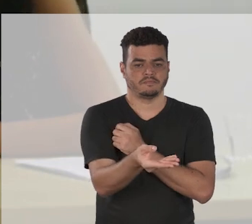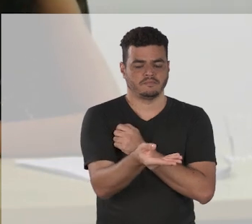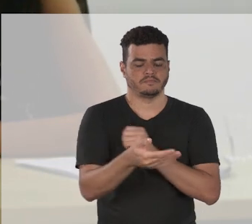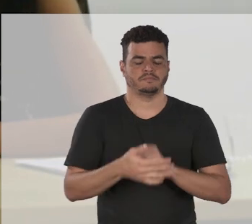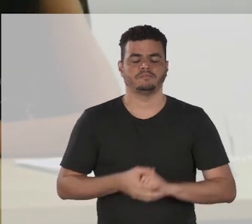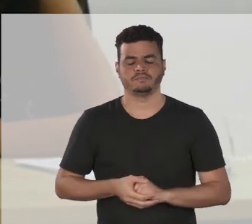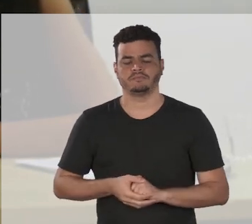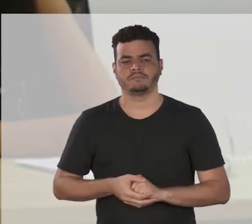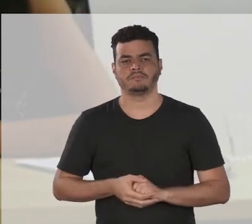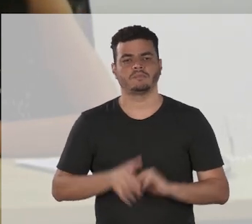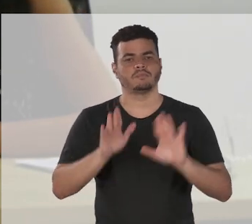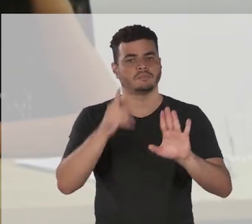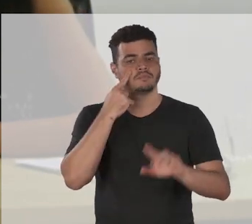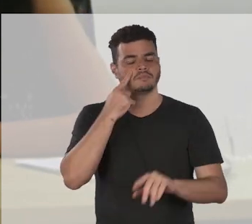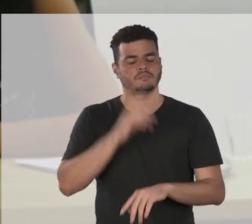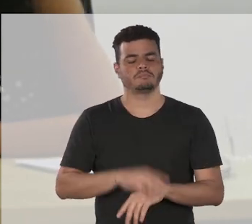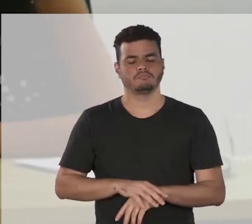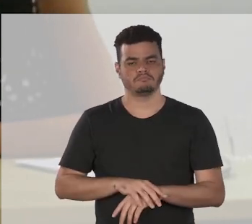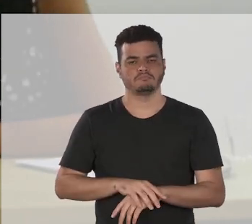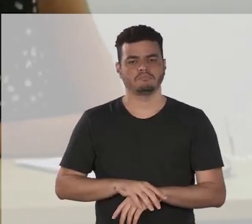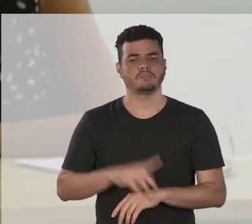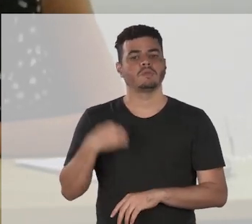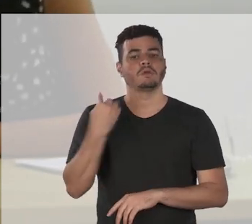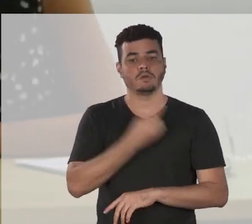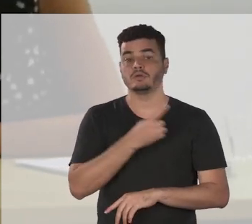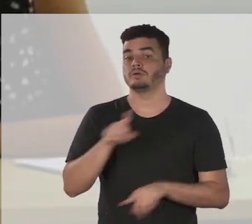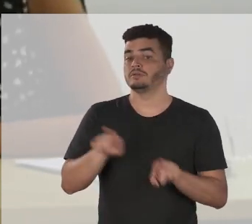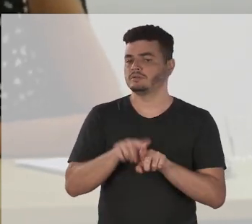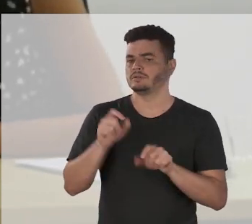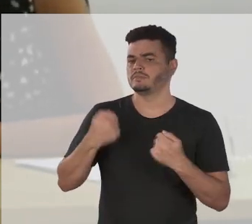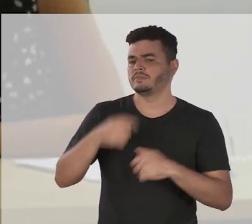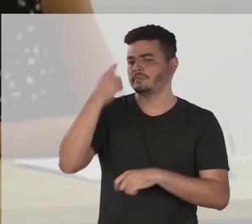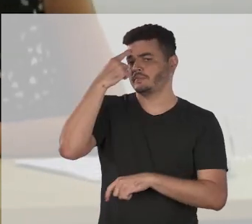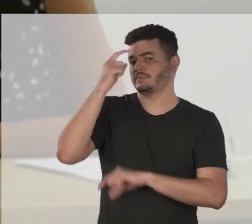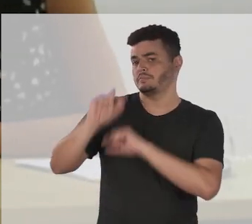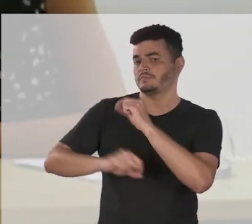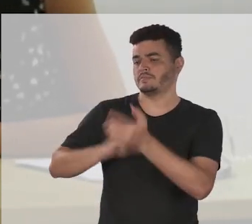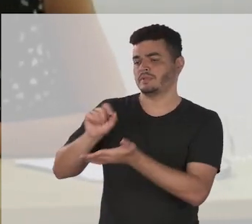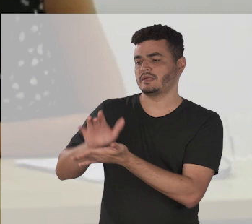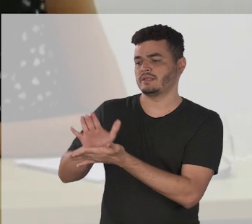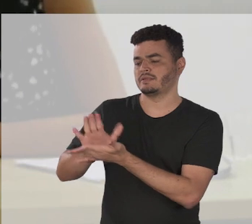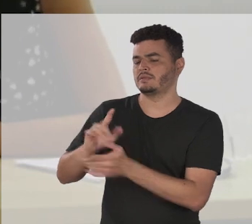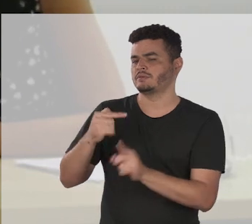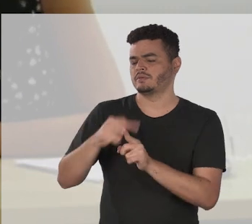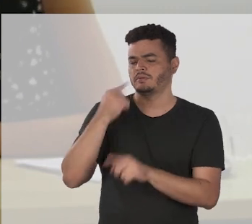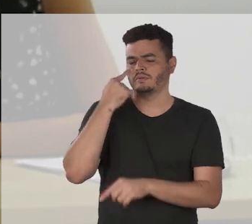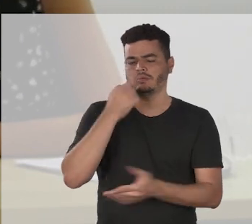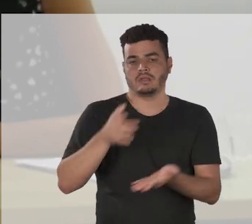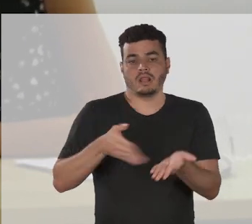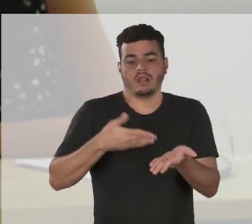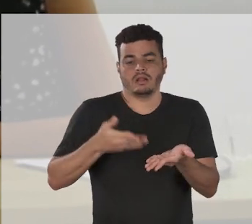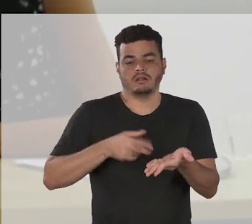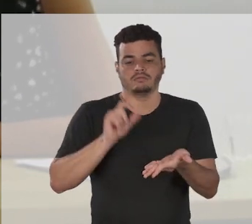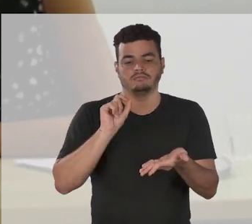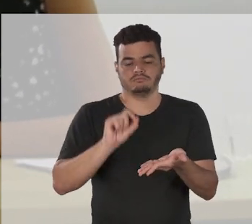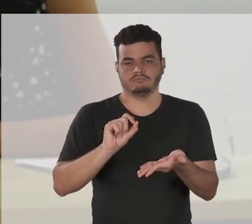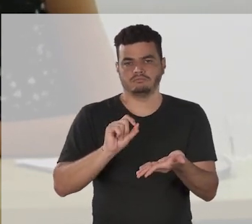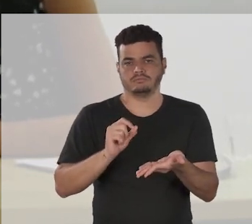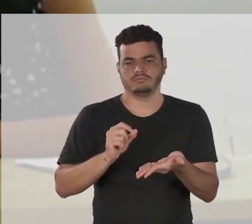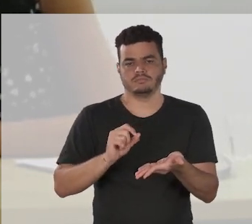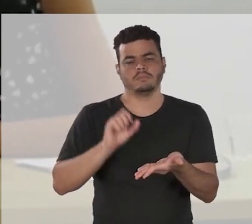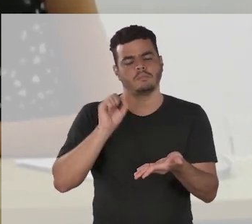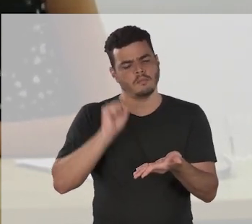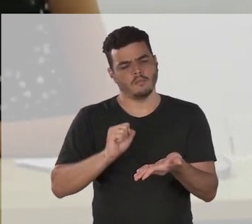aí entra toda a mediação editorial, porque um livro é um produto editorial,